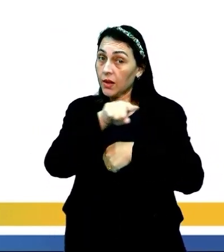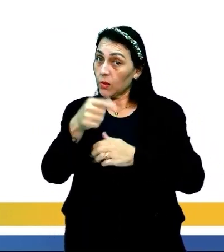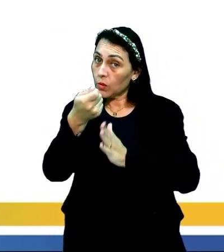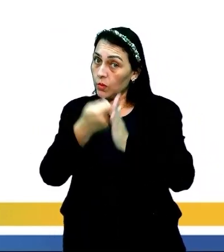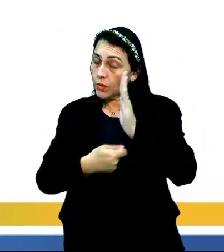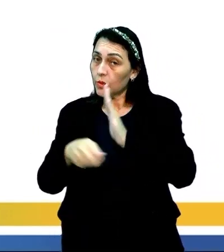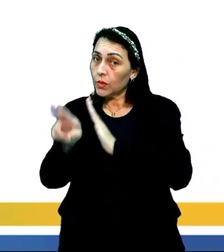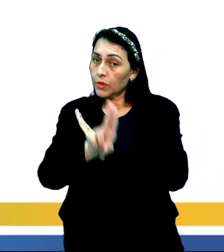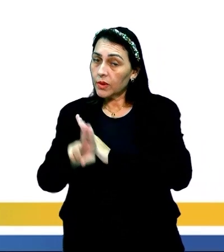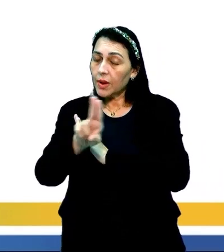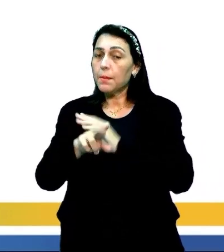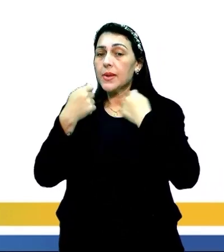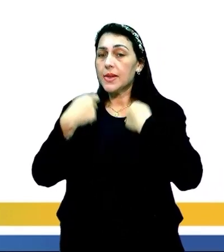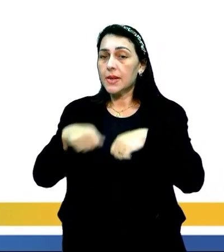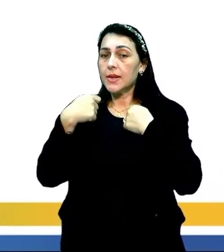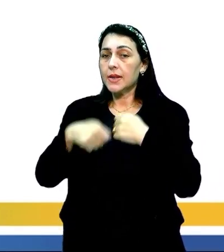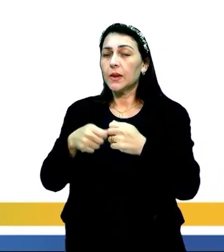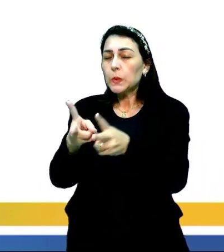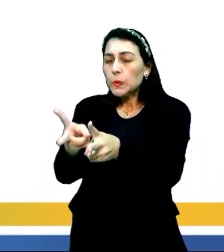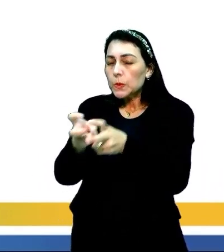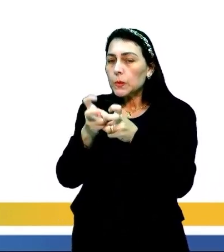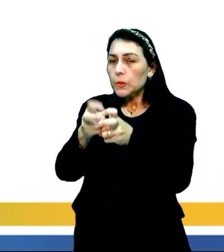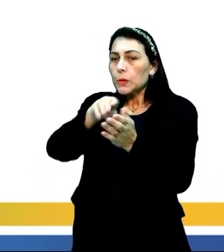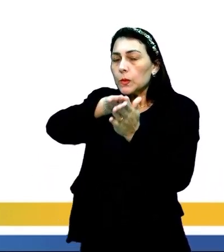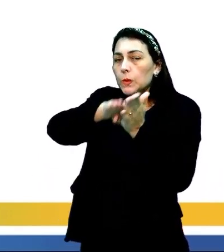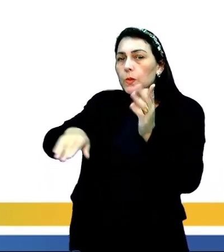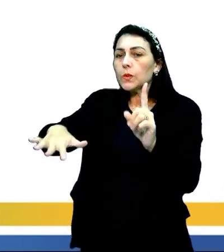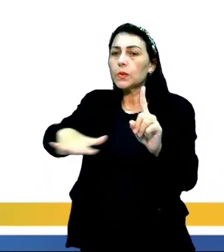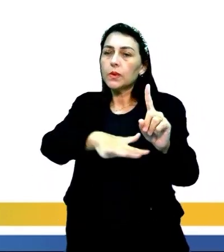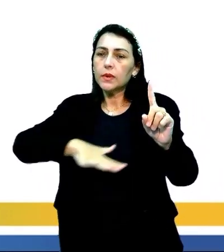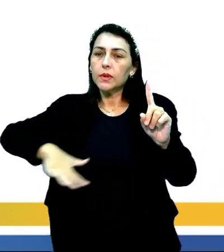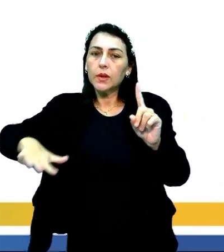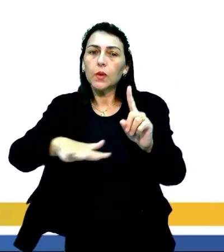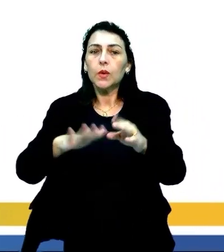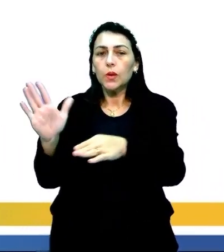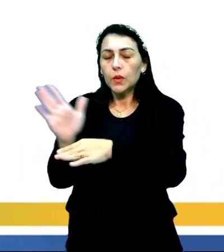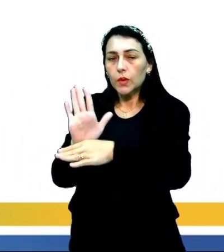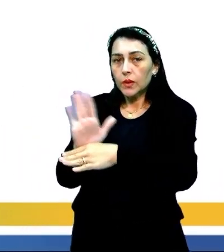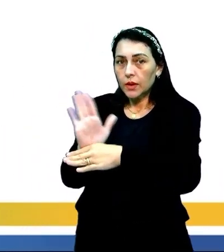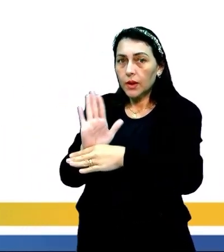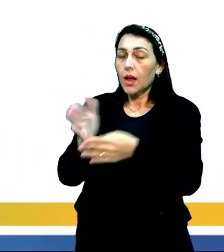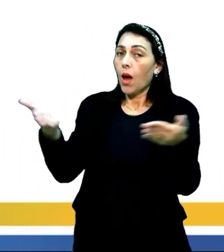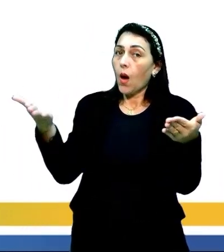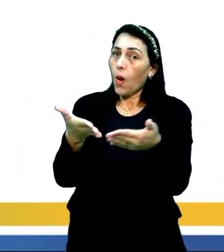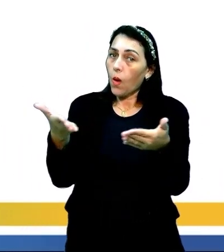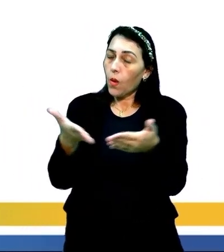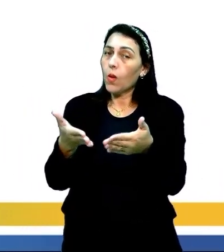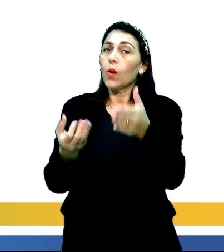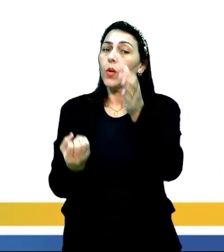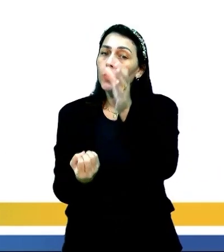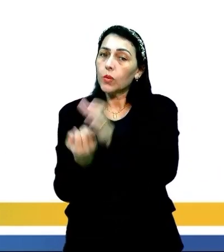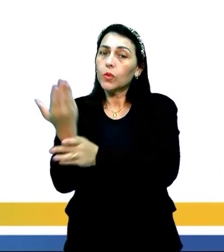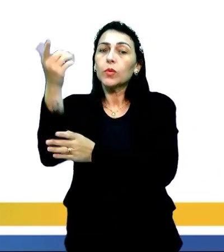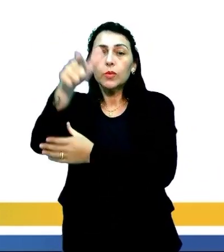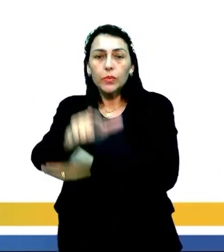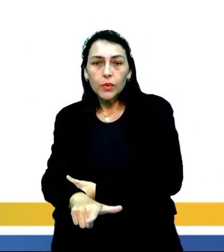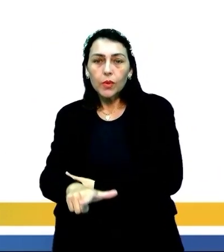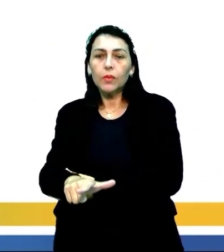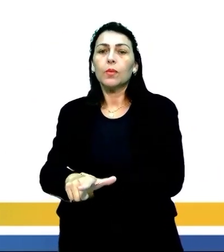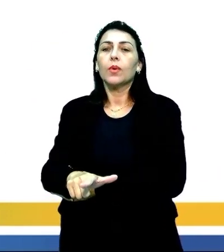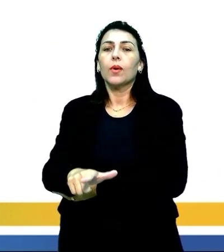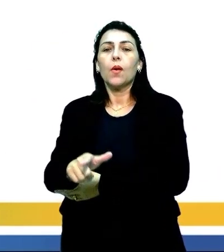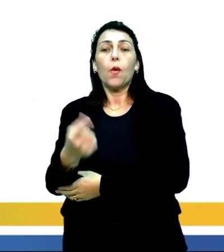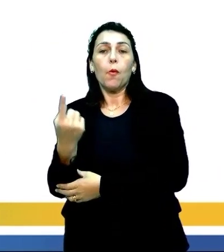sua redação, ela deveria explorar a exclusão social, que o cinema reproduz